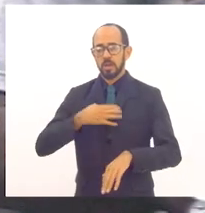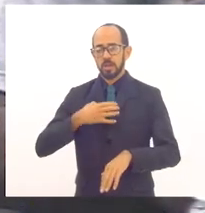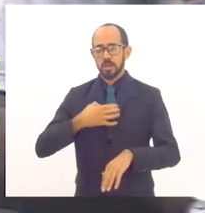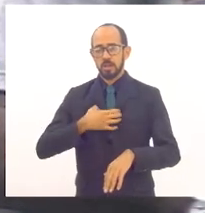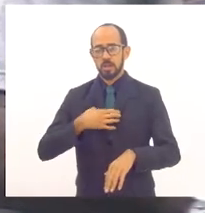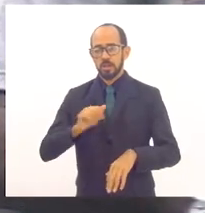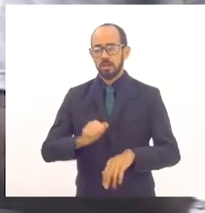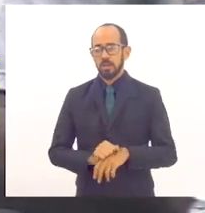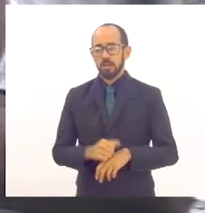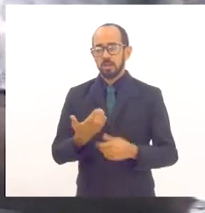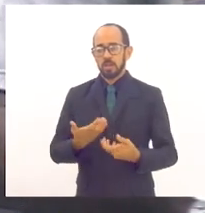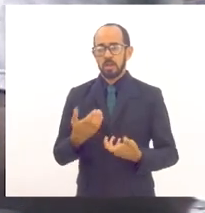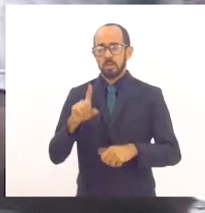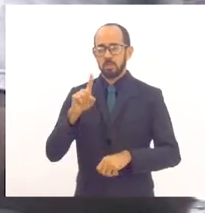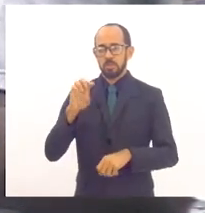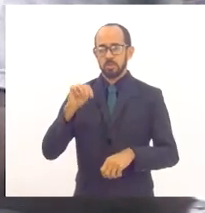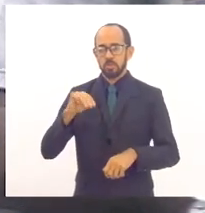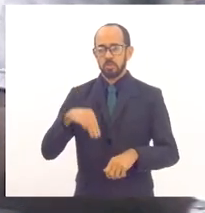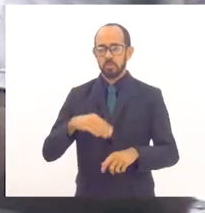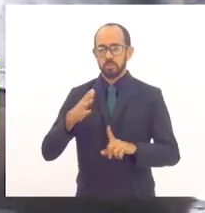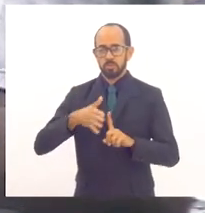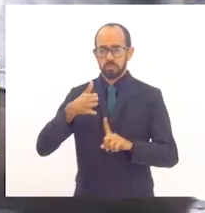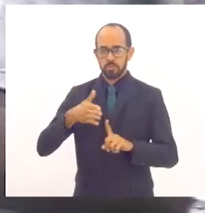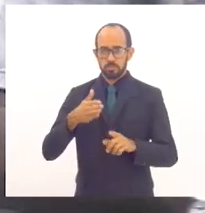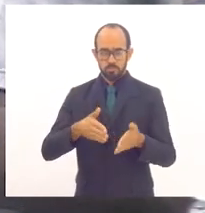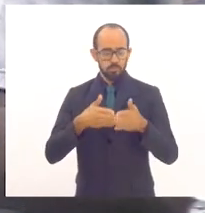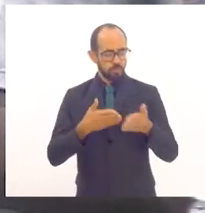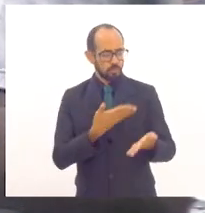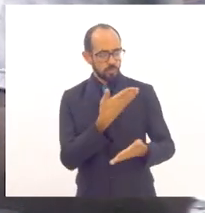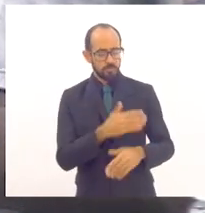alguma... E, por favor...